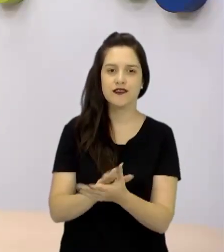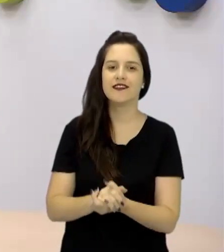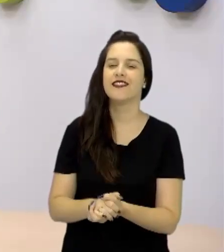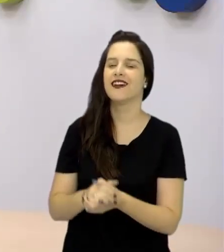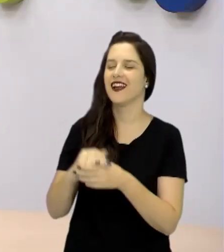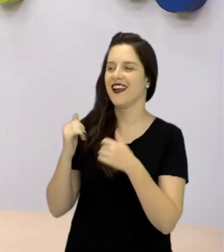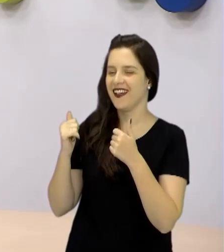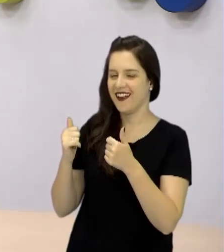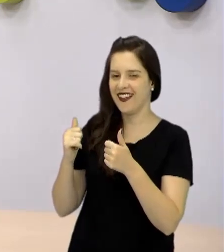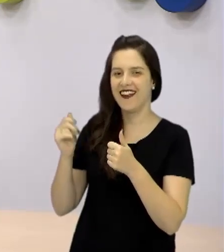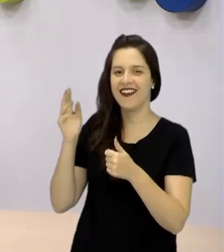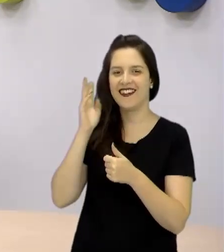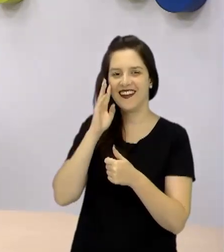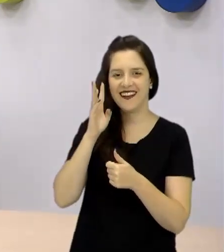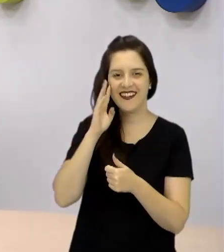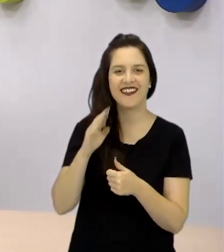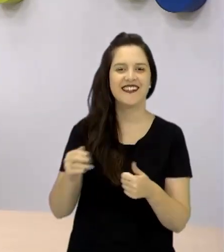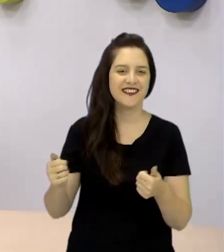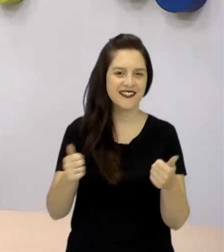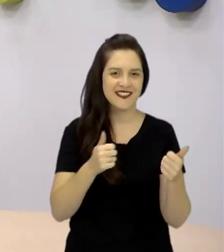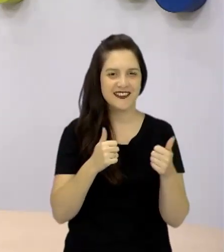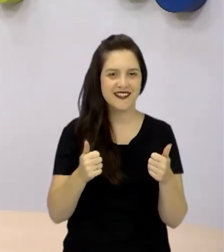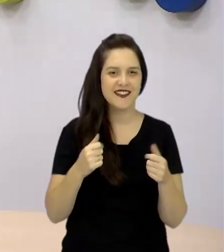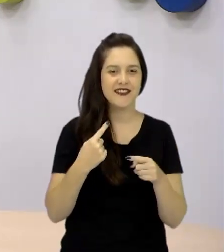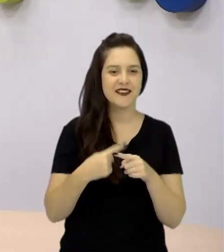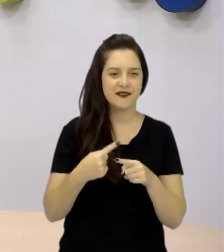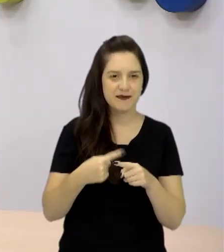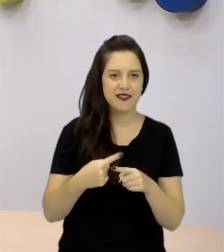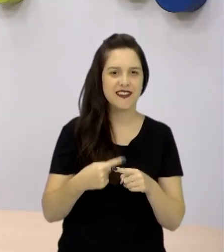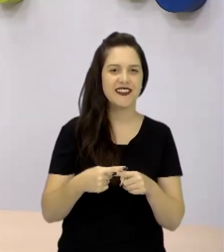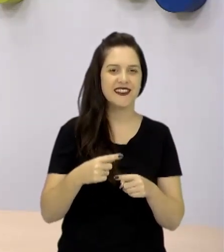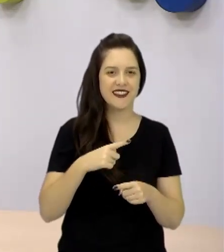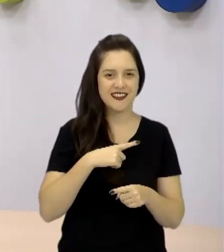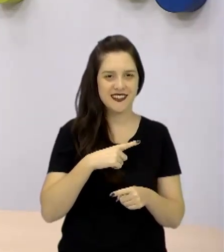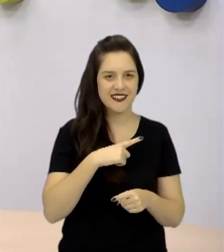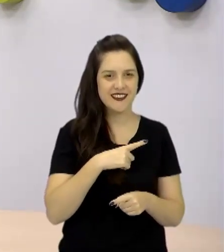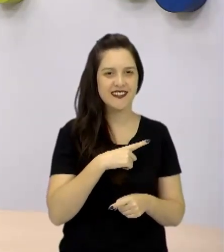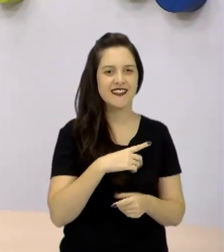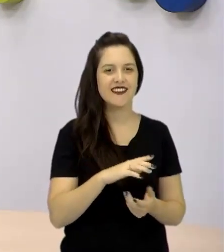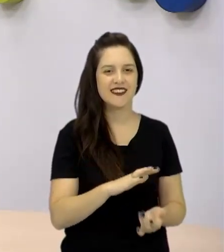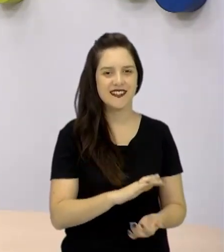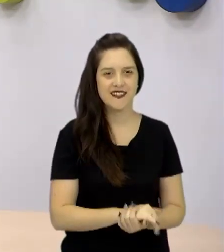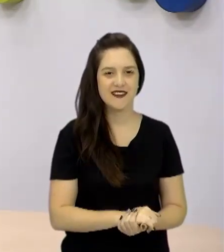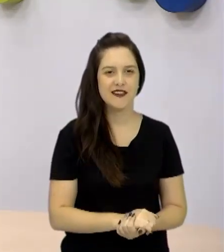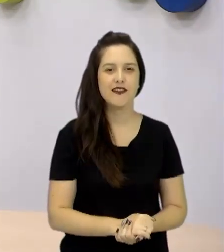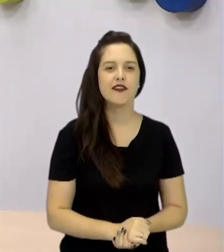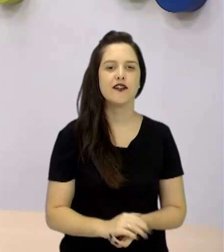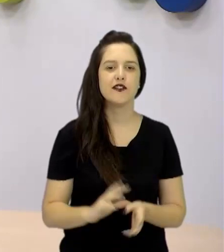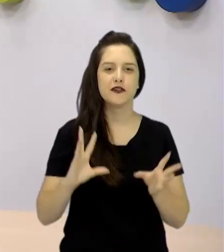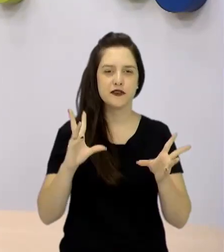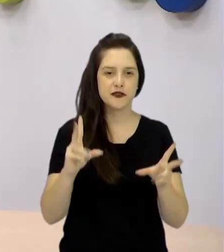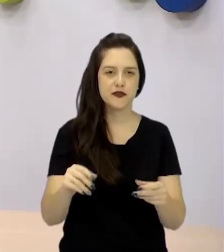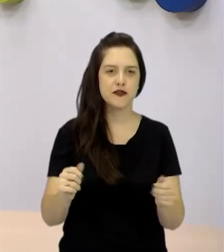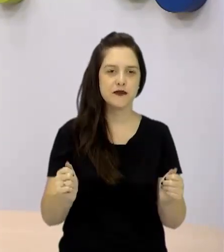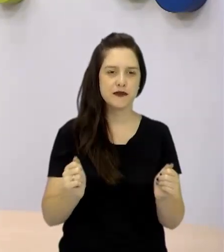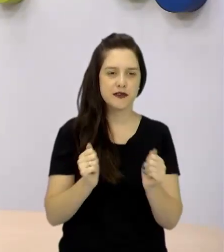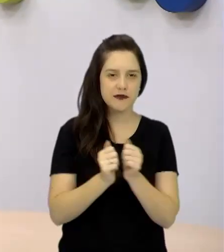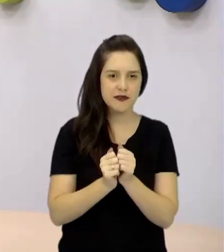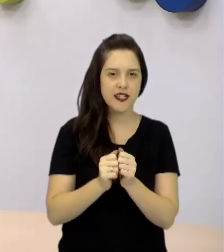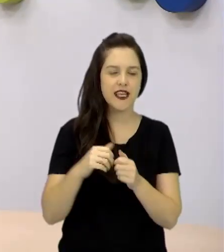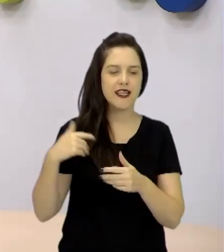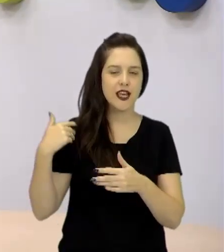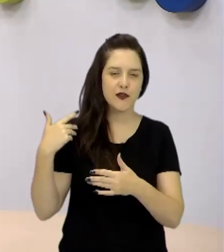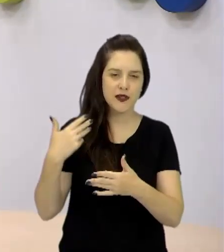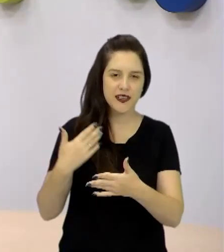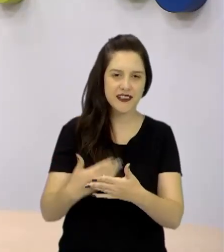Osmar. Legal, tudo bem com você? A gente ri porque assim, dá um nervoso no começo. Todo mundo já passou por isso, esse que vos fala,